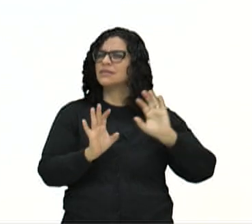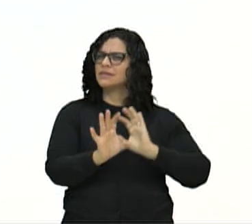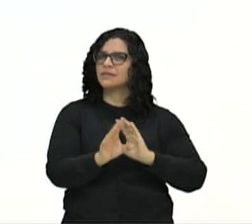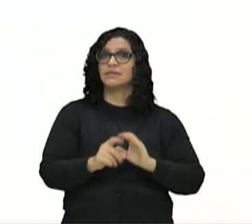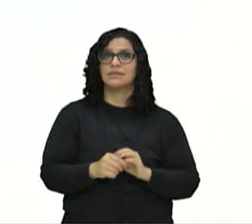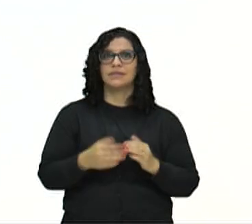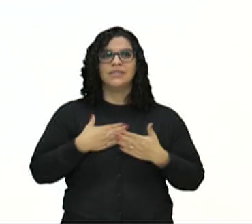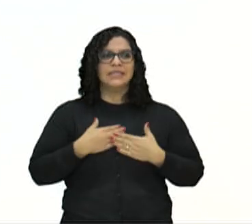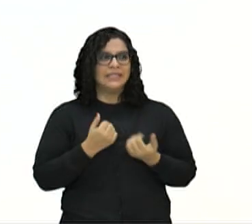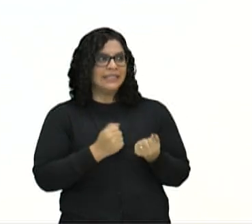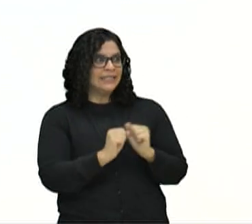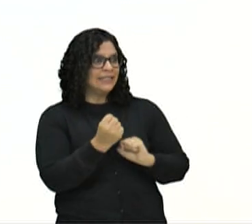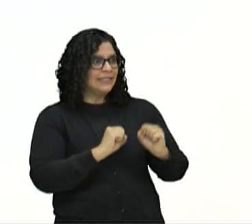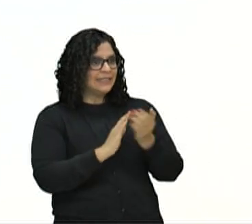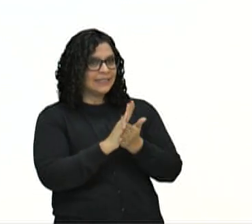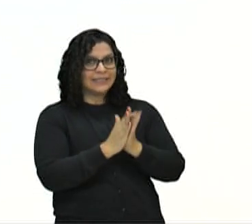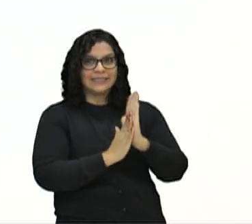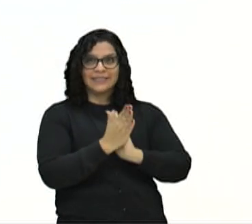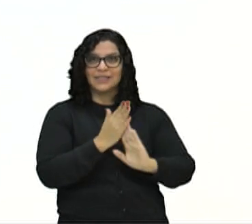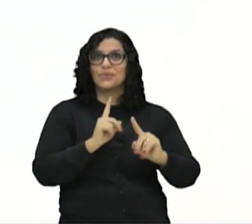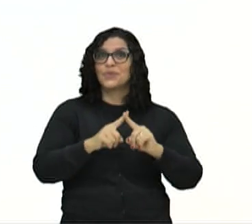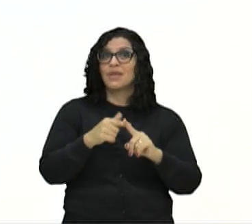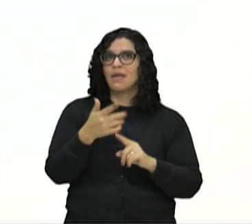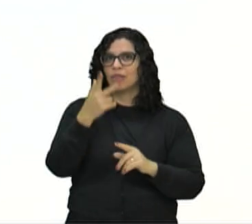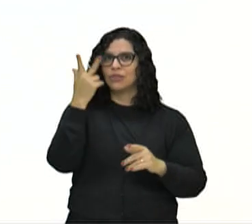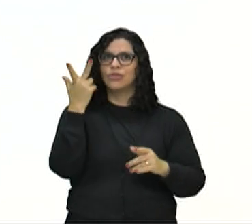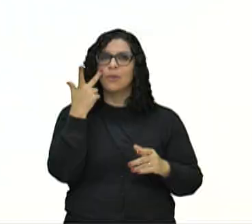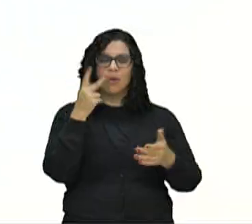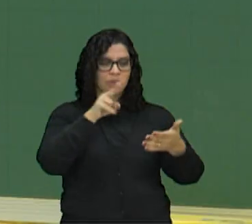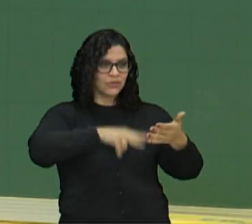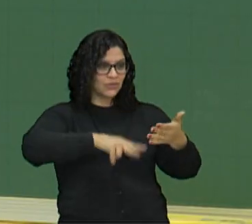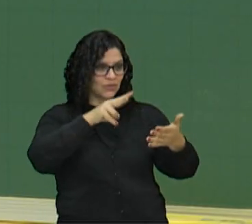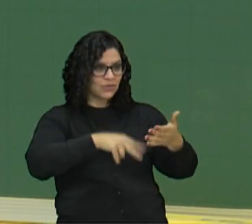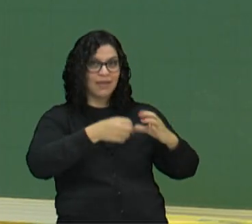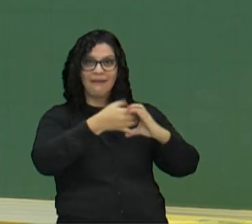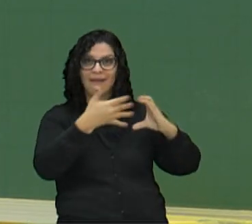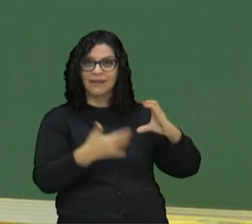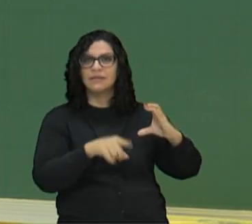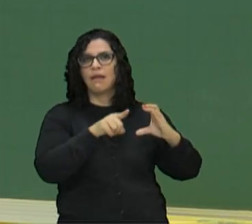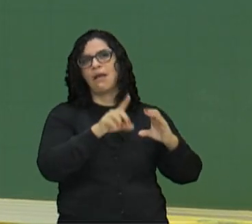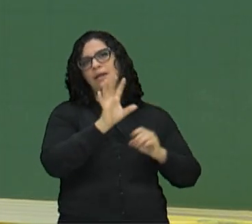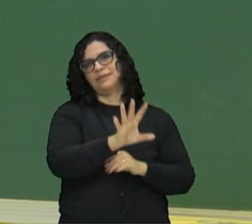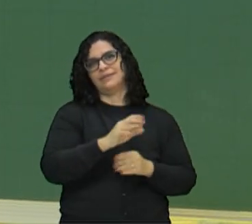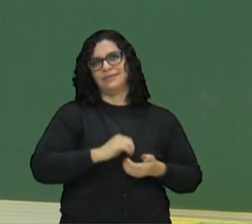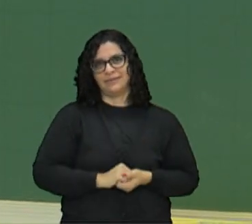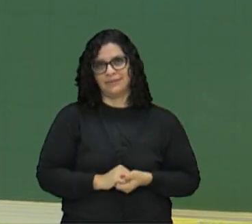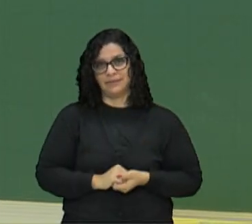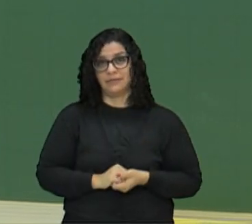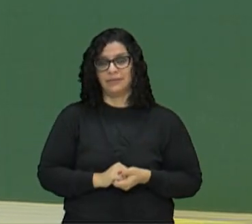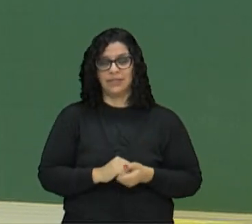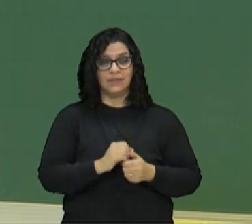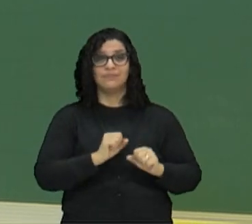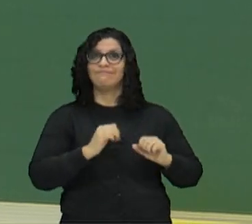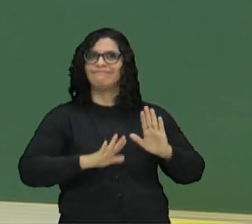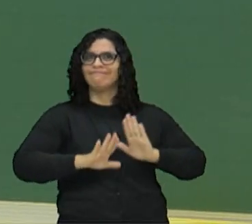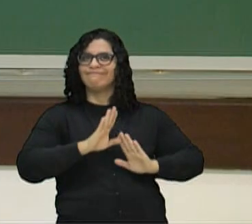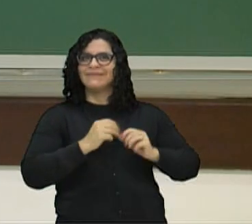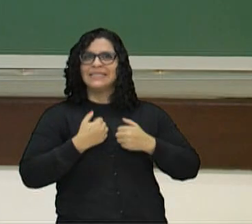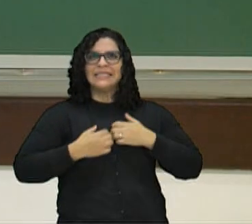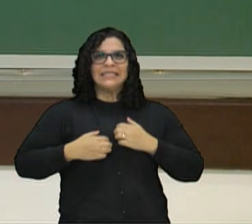isso, suspense. Geralmente é uma das características de romance de aventura, suspense.